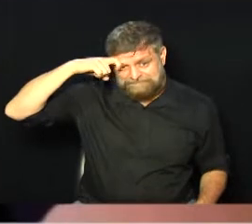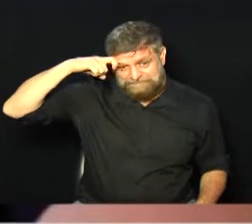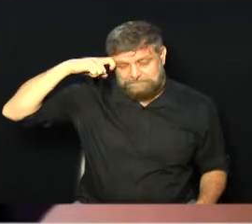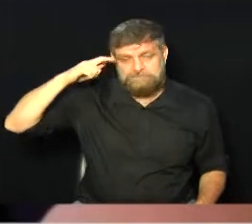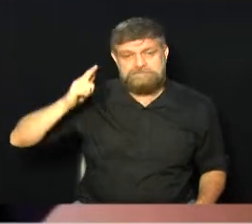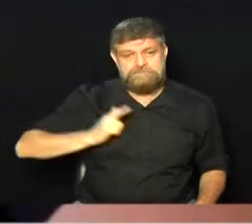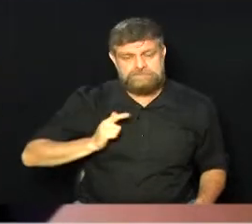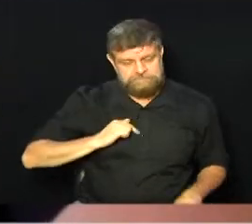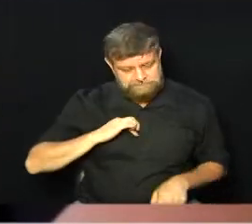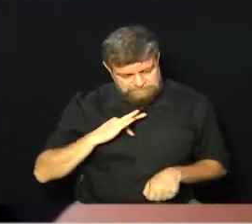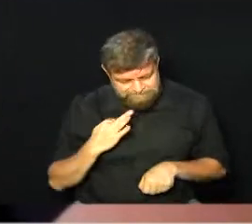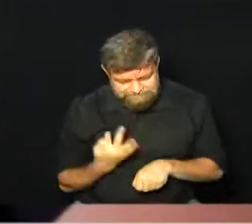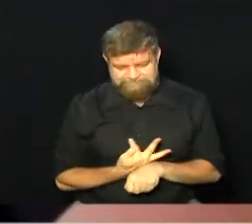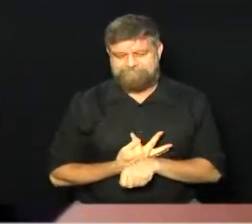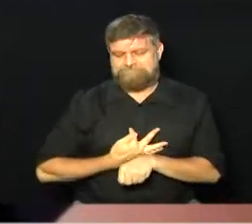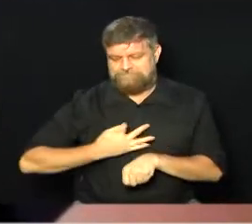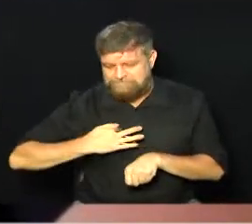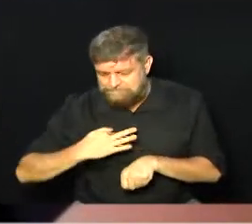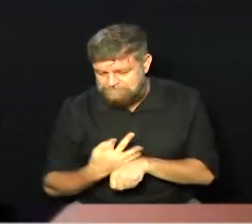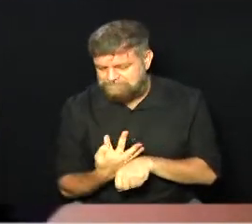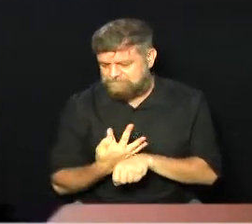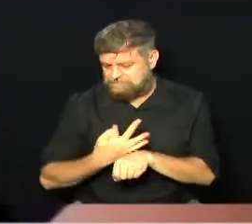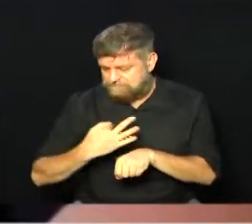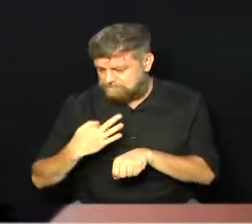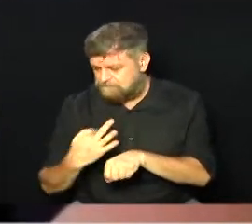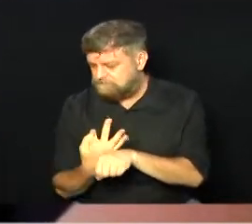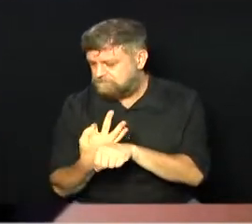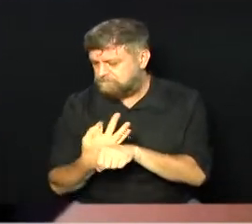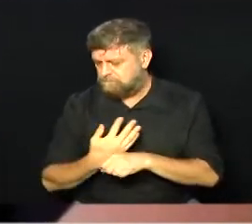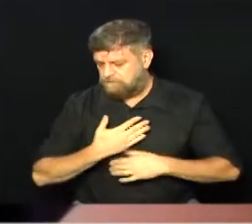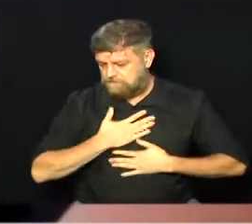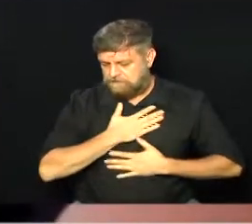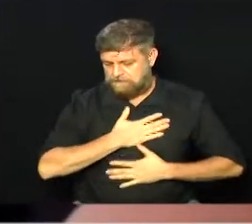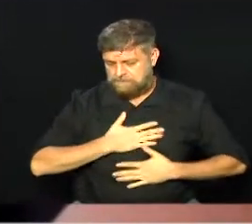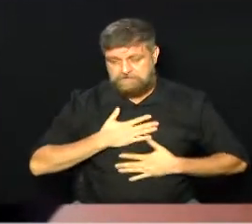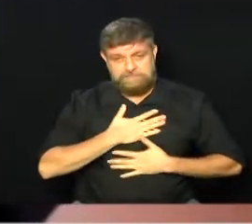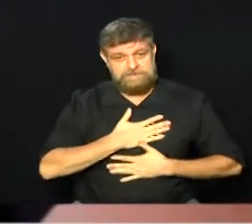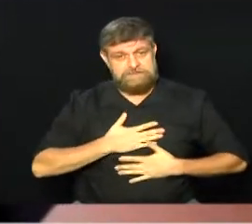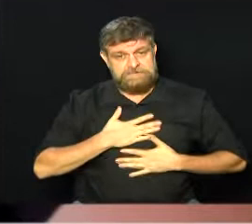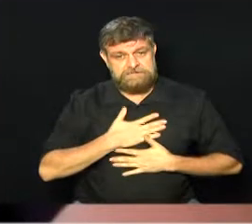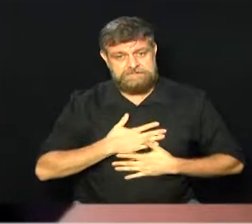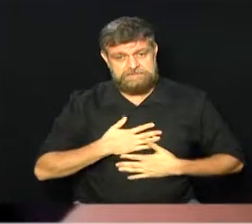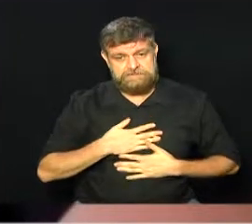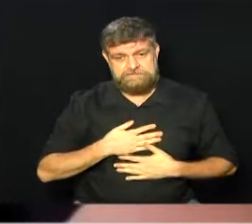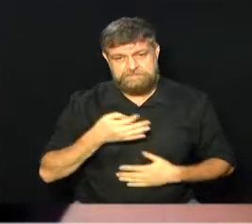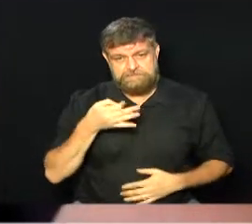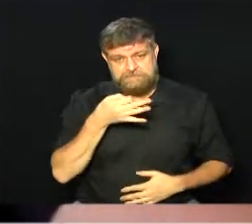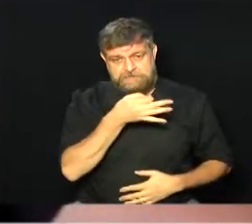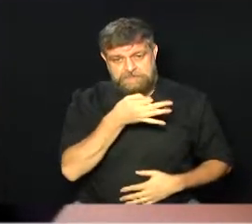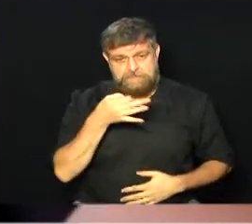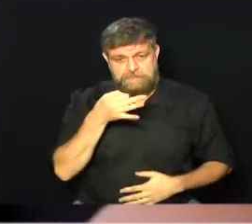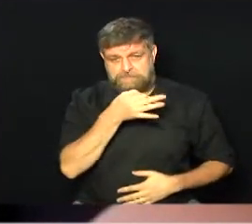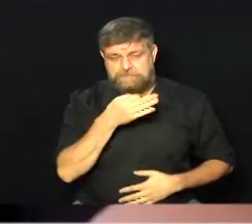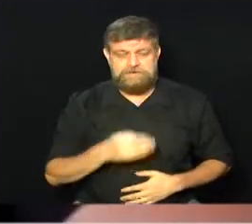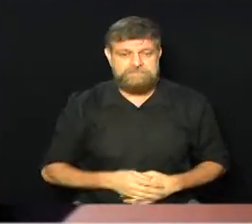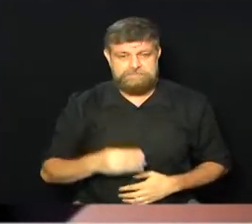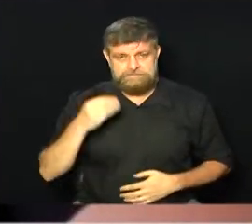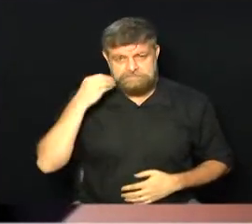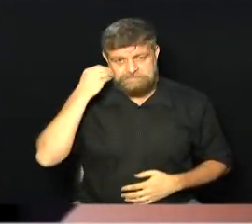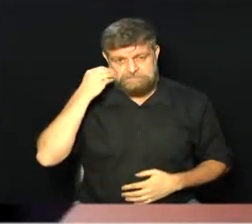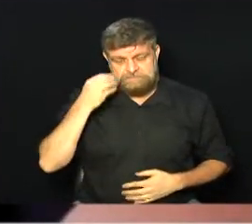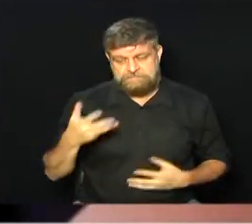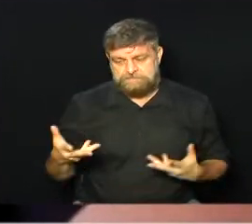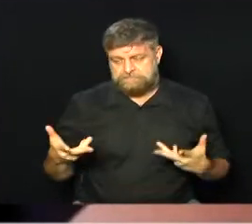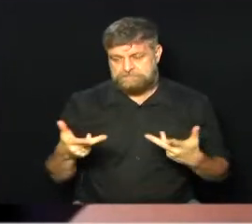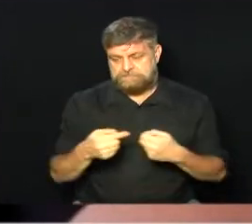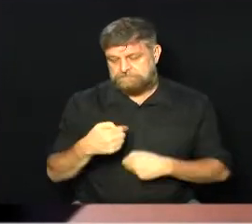muito. Então, é sempre um prazer estar falando sobre isso. Para mim, está sendo uma experiência maravilhosa estar na Ponte, né? Já tinha estado no